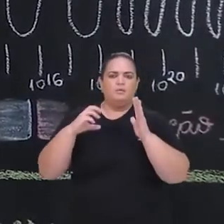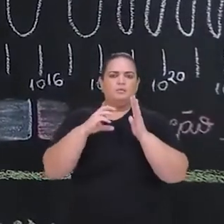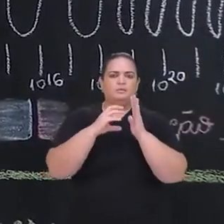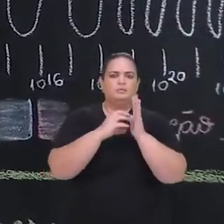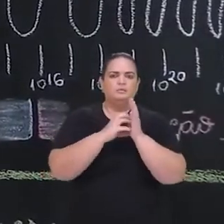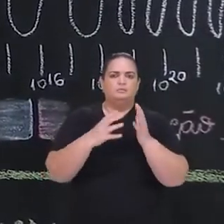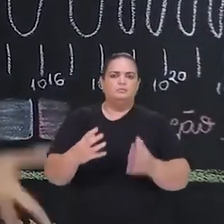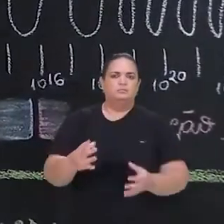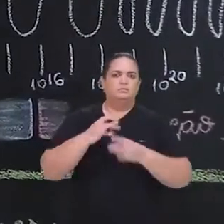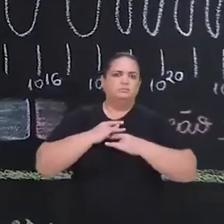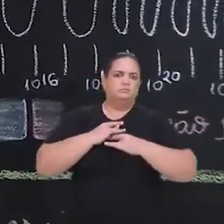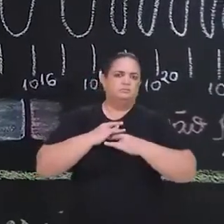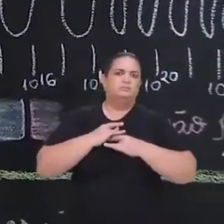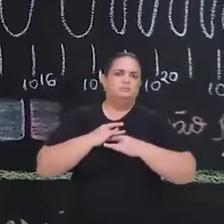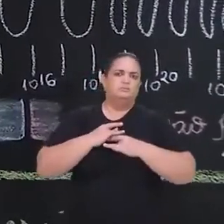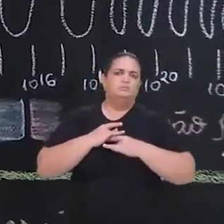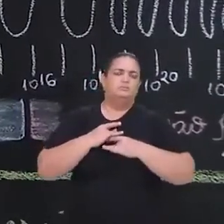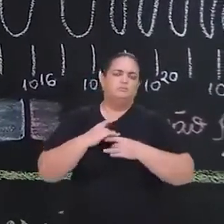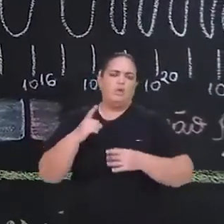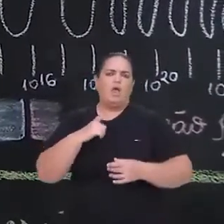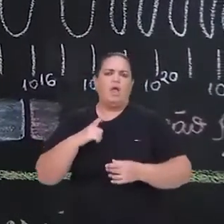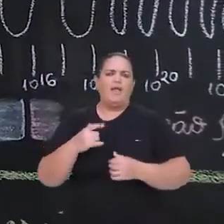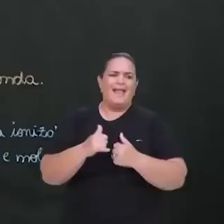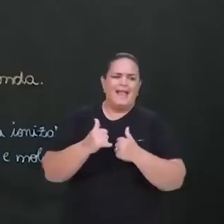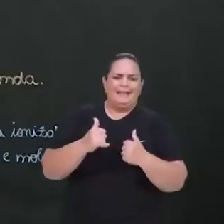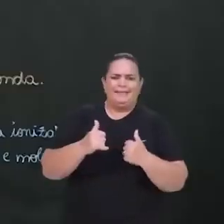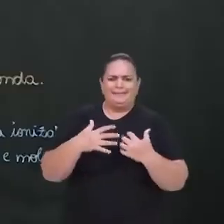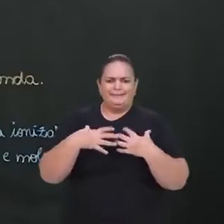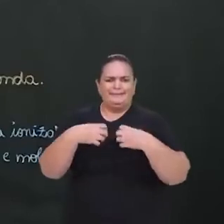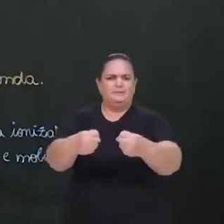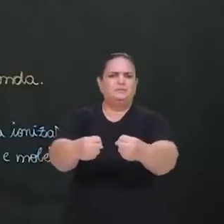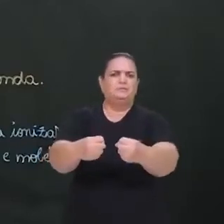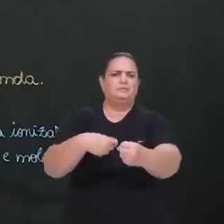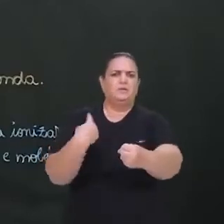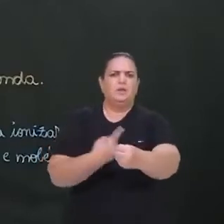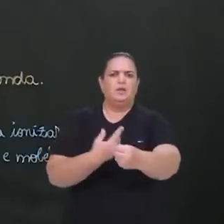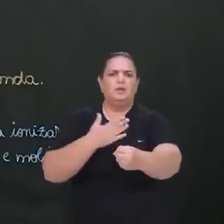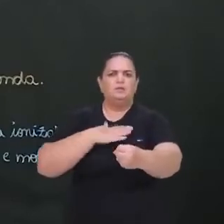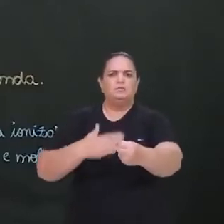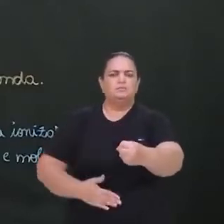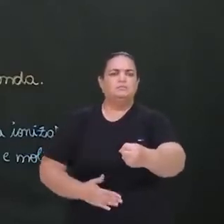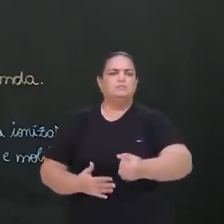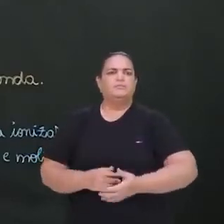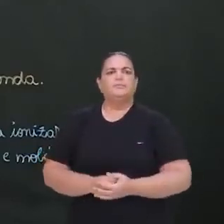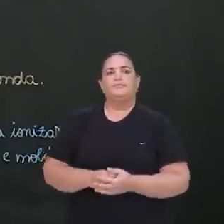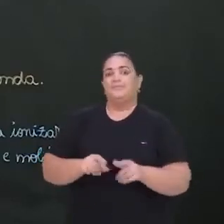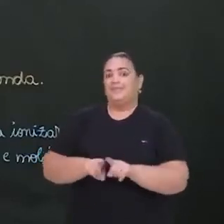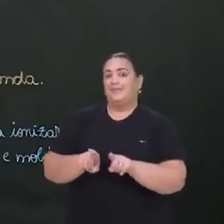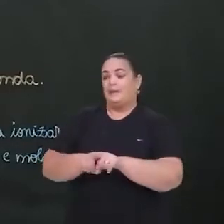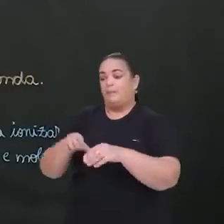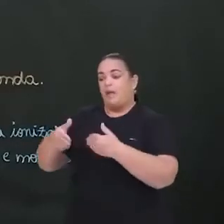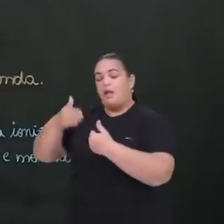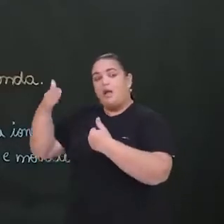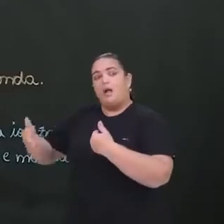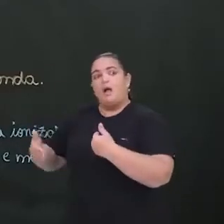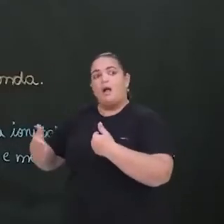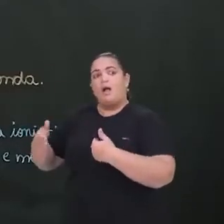moléculas, roubar elétrons e vai causar danos aos seres vivos. E a gente chega nela, na toda perigosa radiação